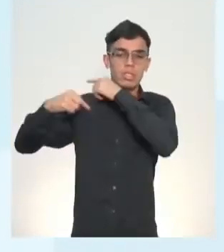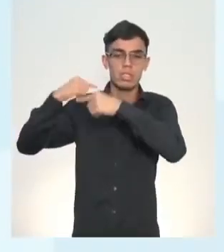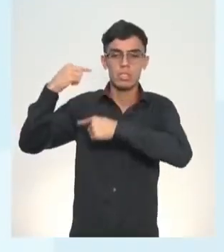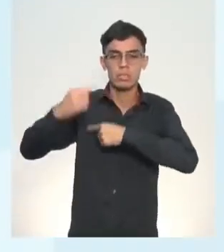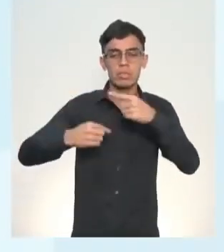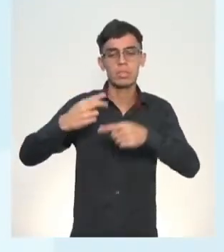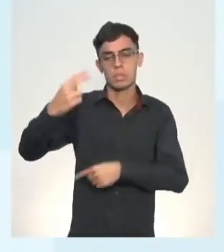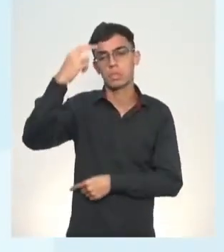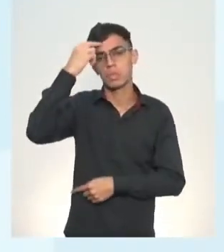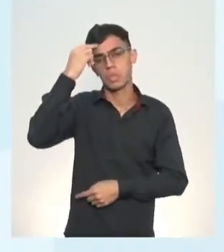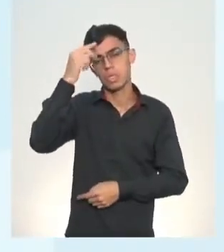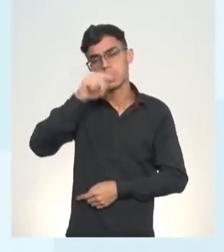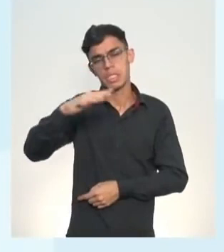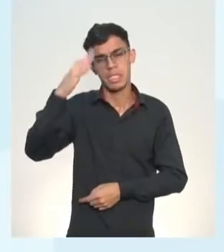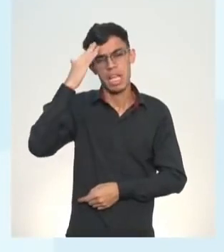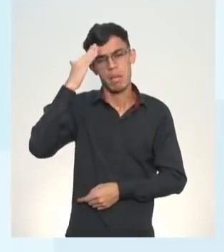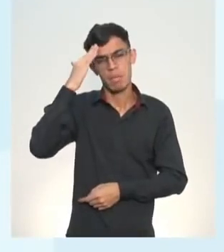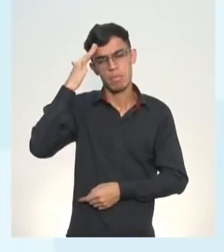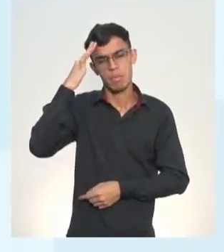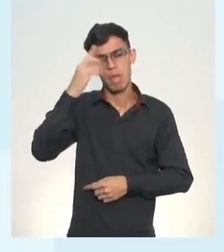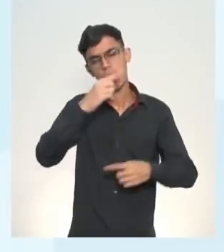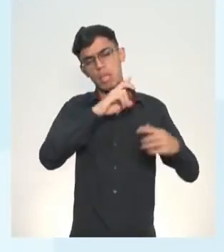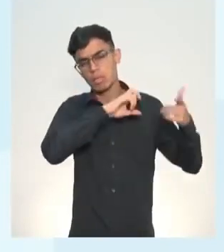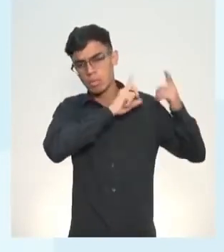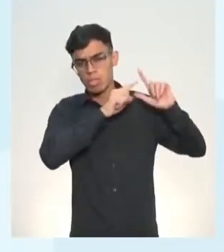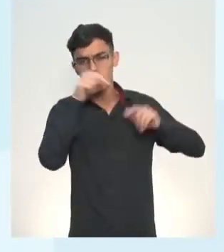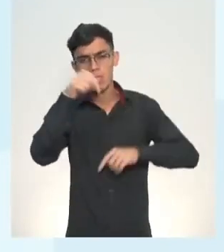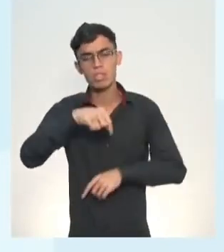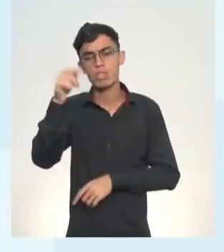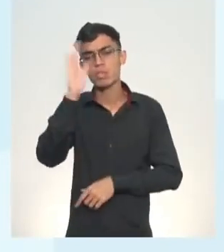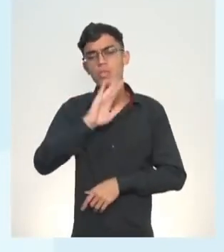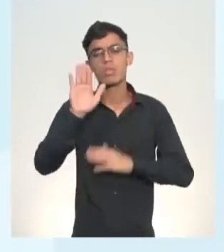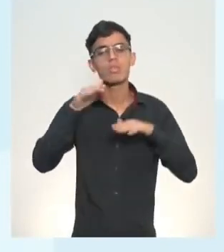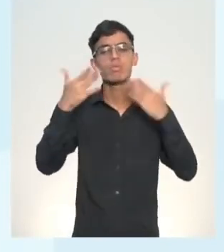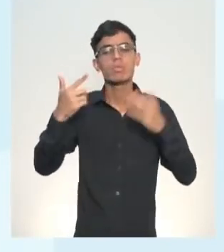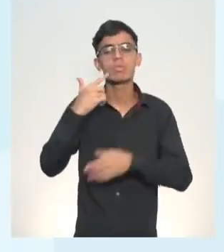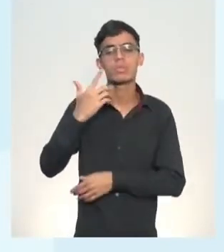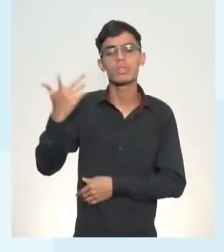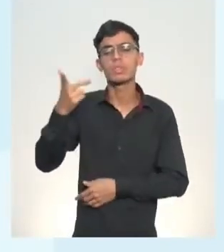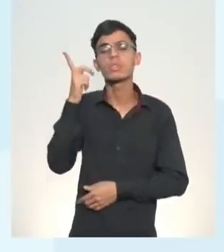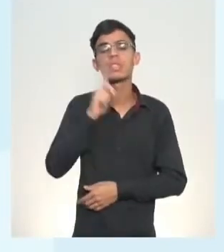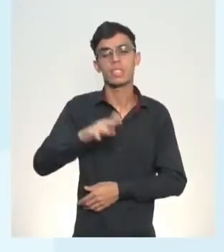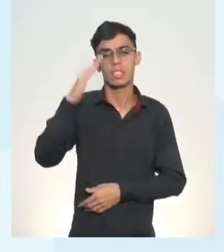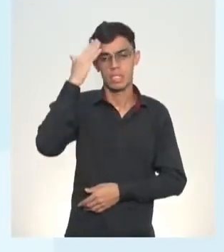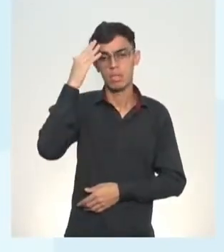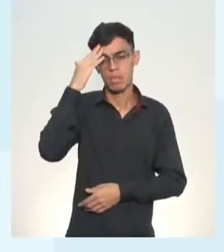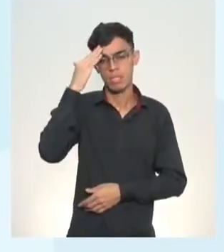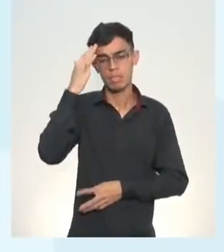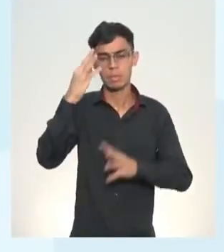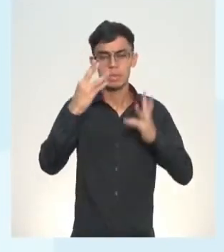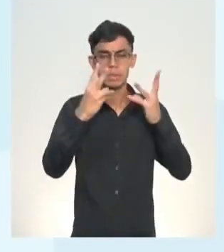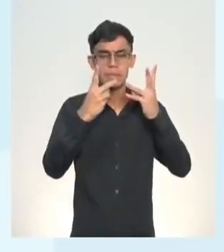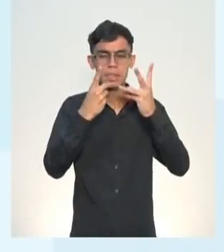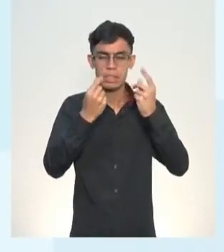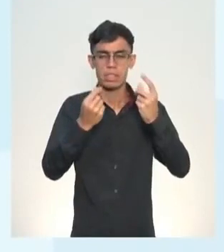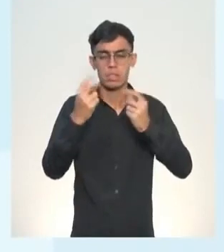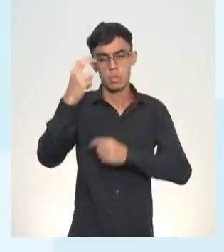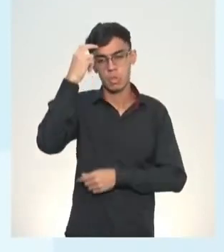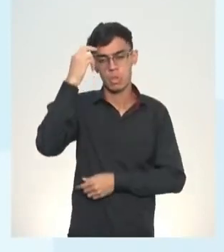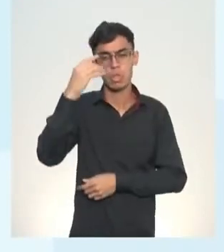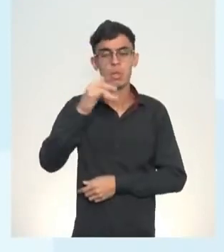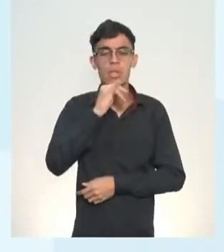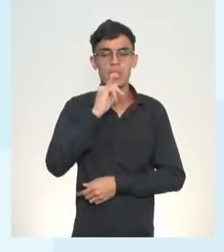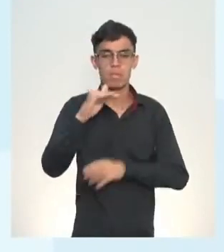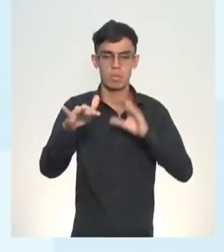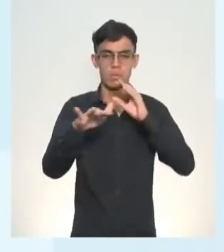heranças culturais, né, ancestrais aqui no Brasil? Em quais situações vocês conseguem reconhecer traços dessa herança cultural? Cite um